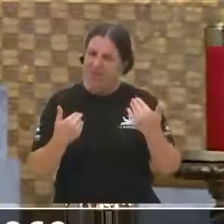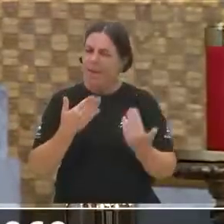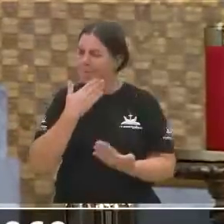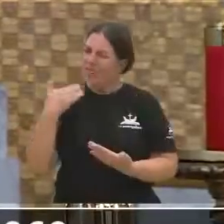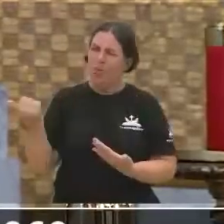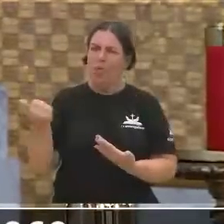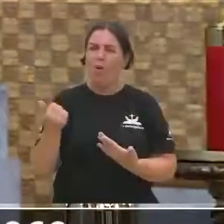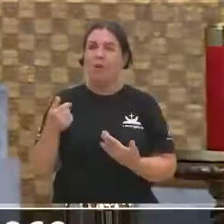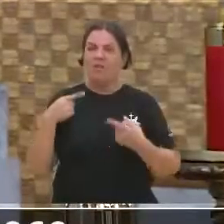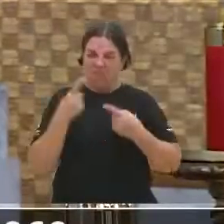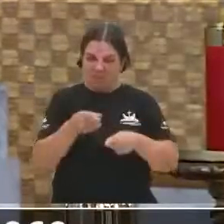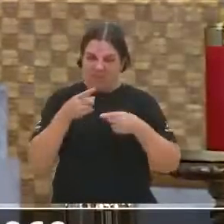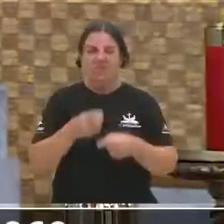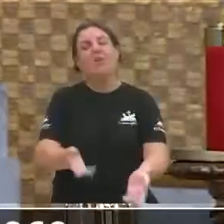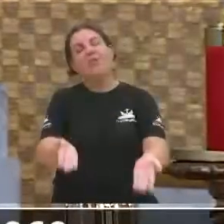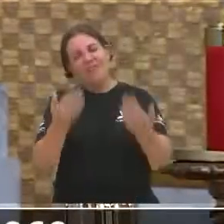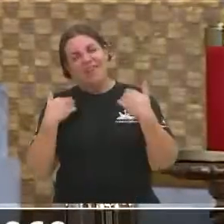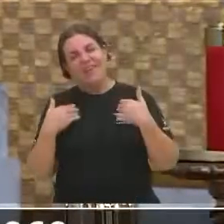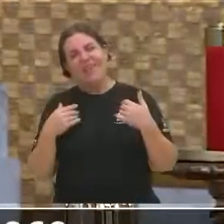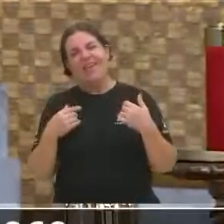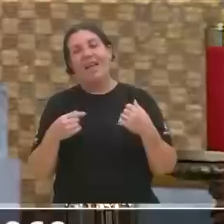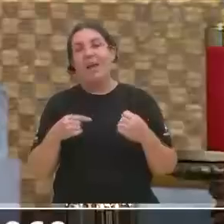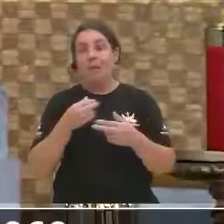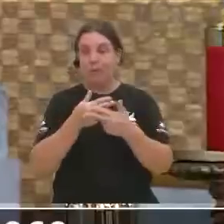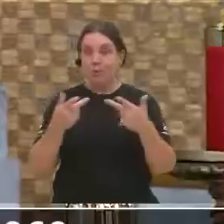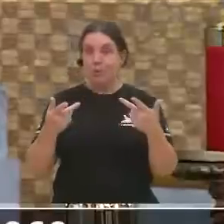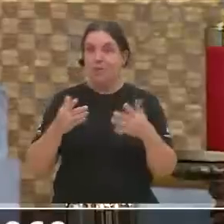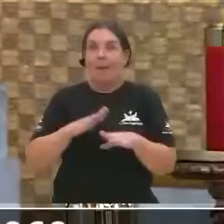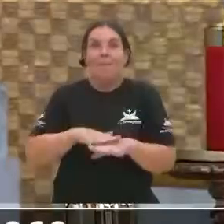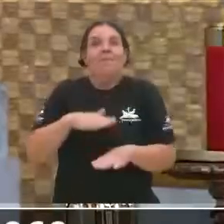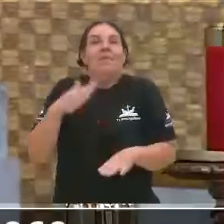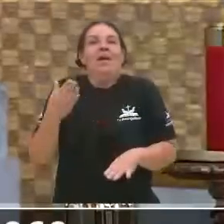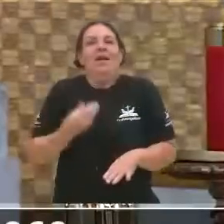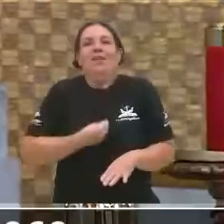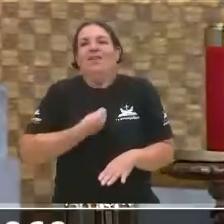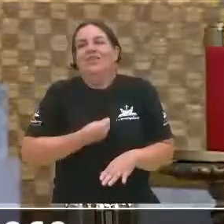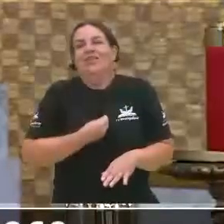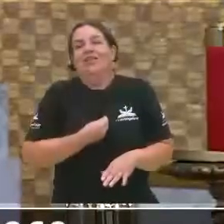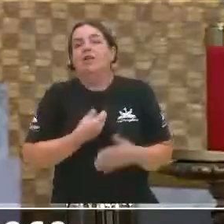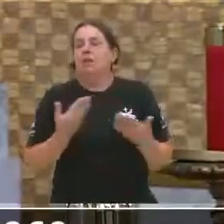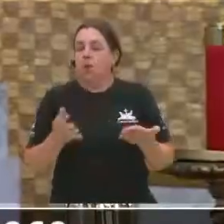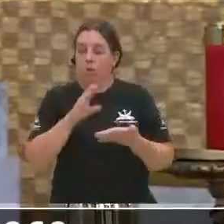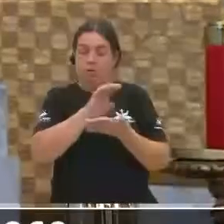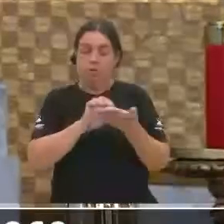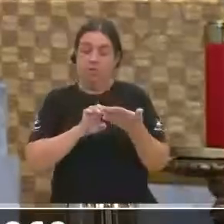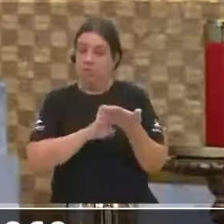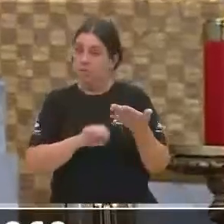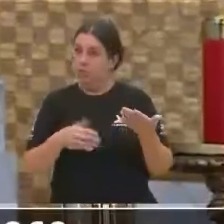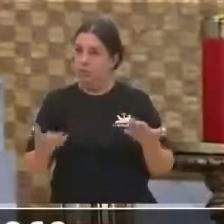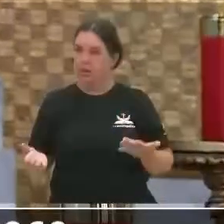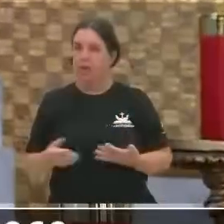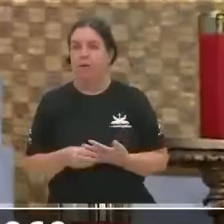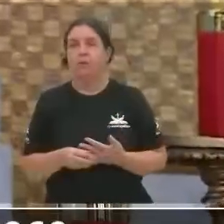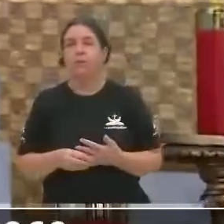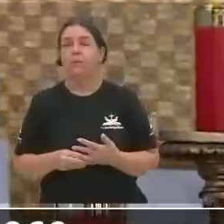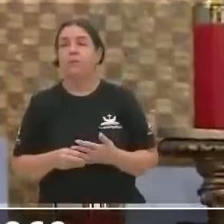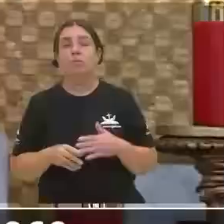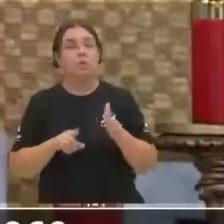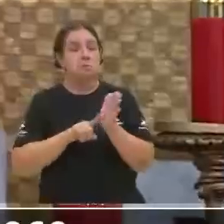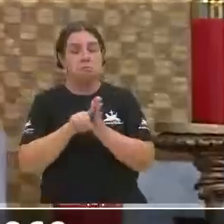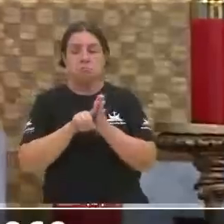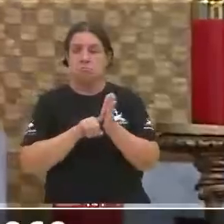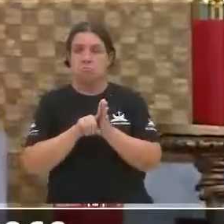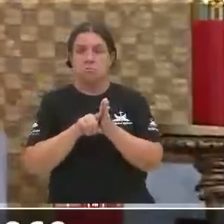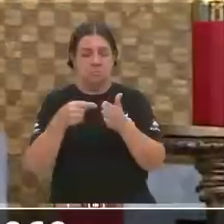nos provocando para algo mais hoje o Evangelho é um questionamento